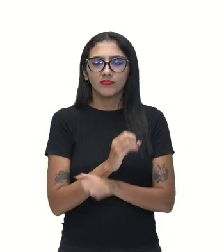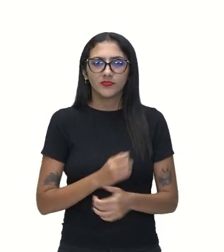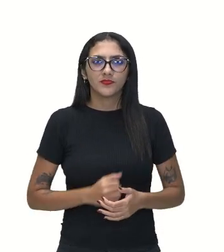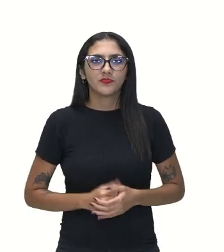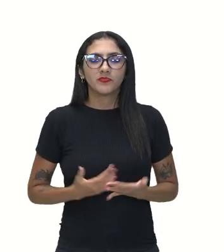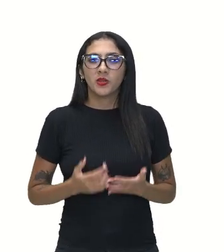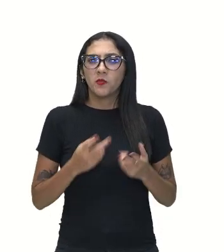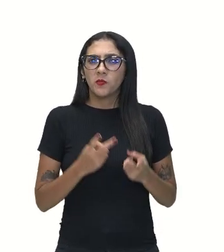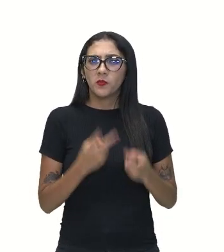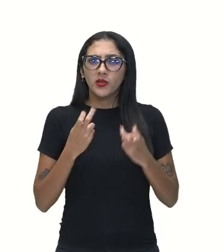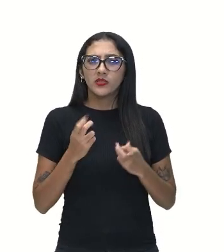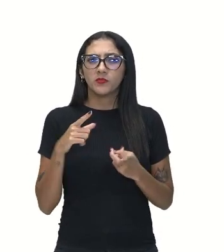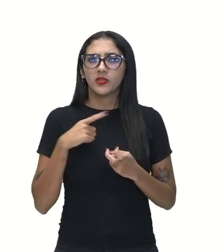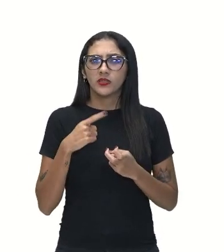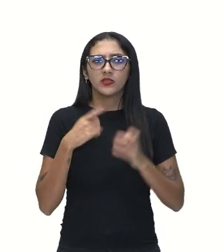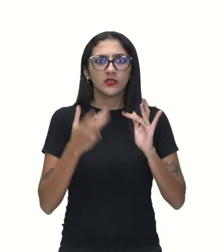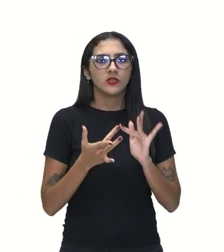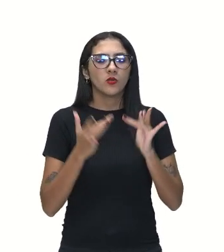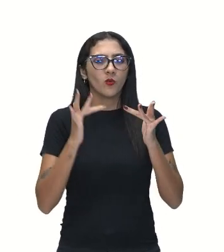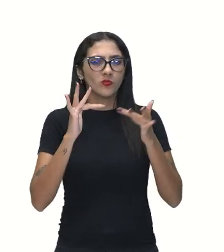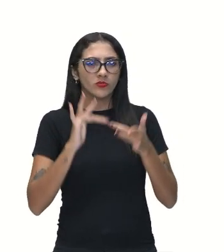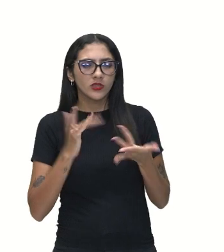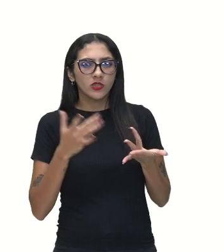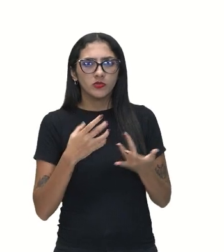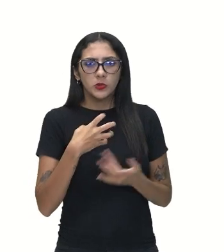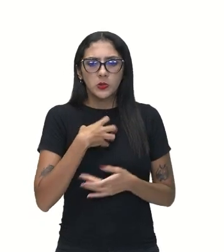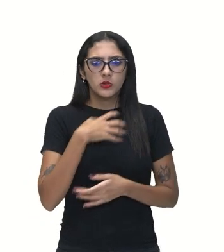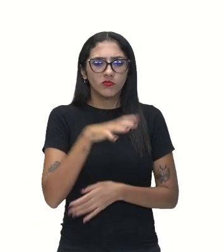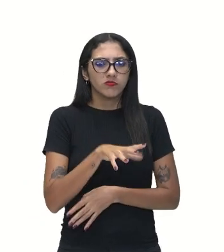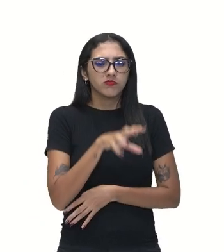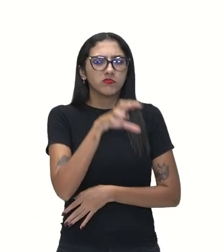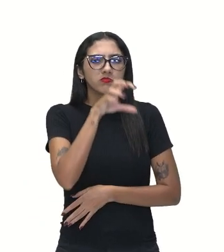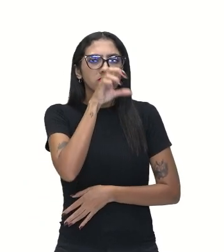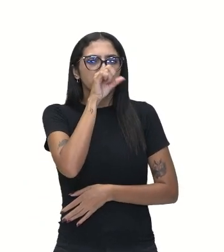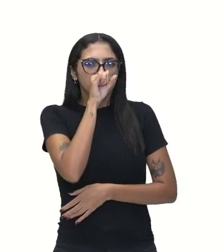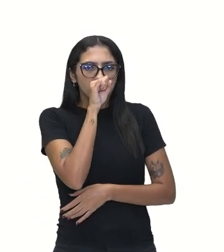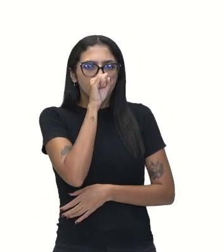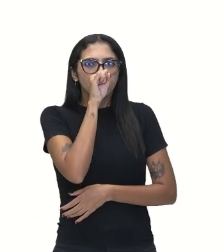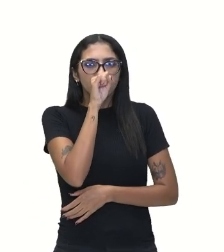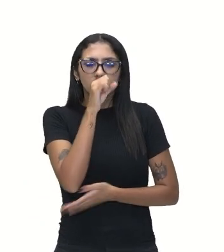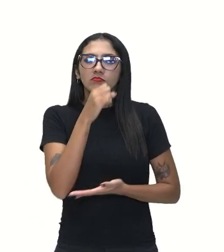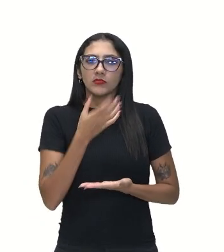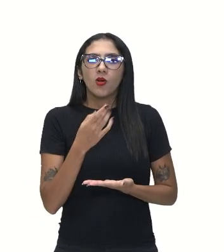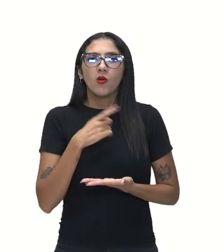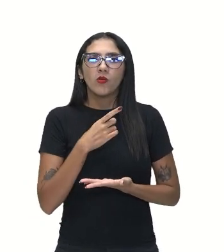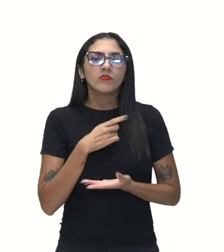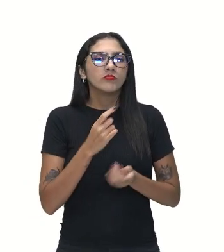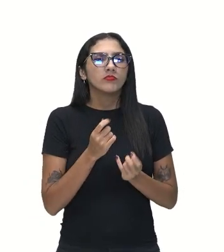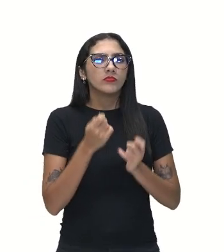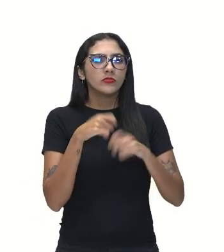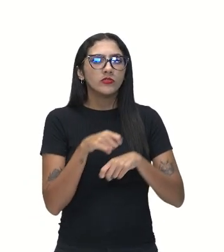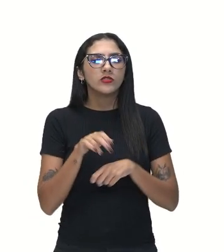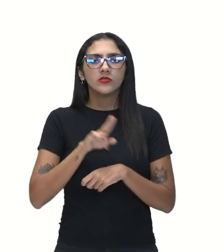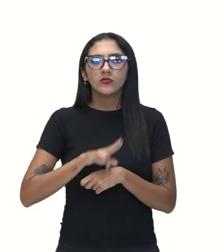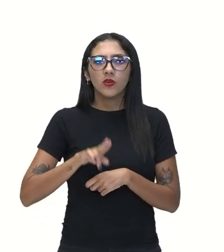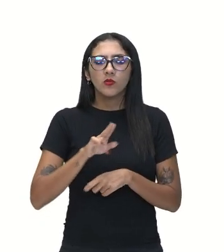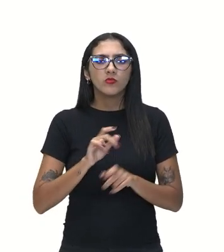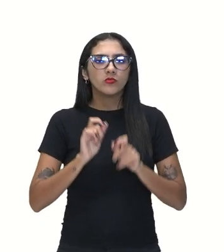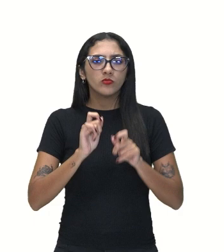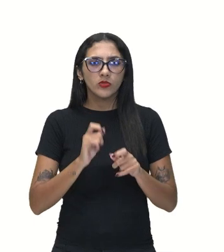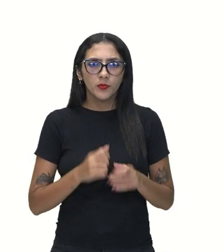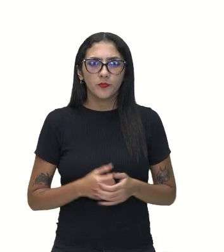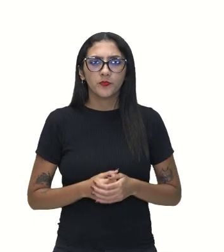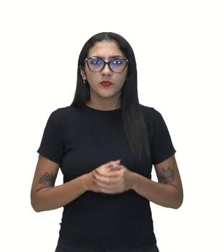que aí, nesse sentido de inspirar o ar, nós vamos utilizar, fazer uma